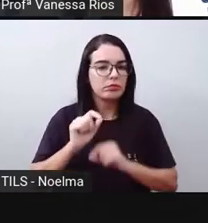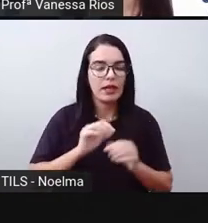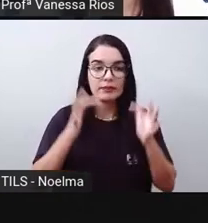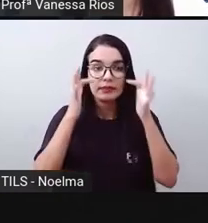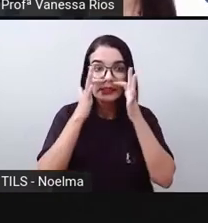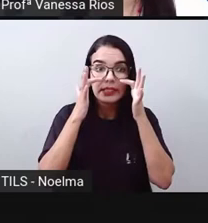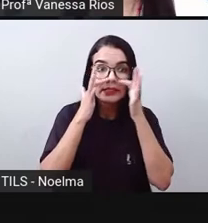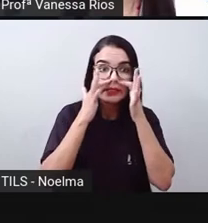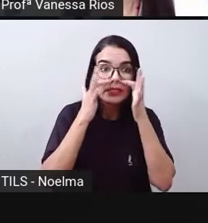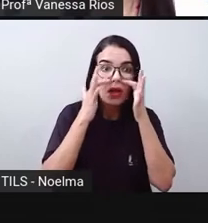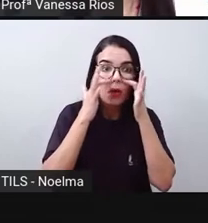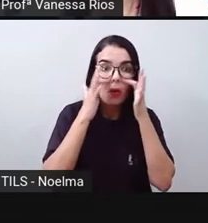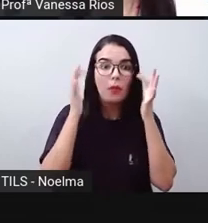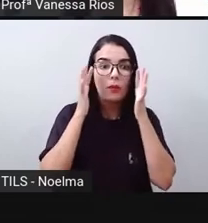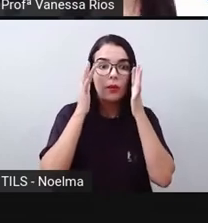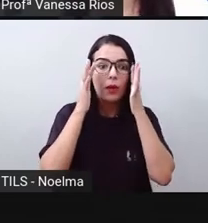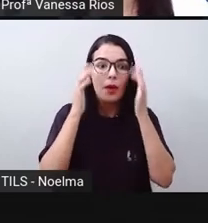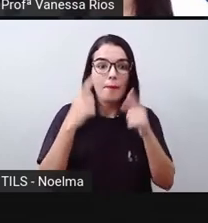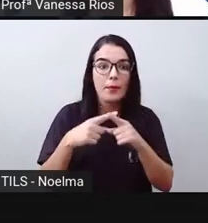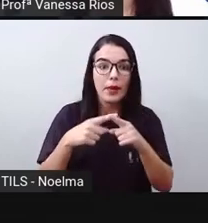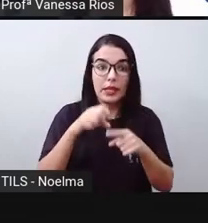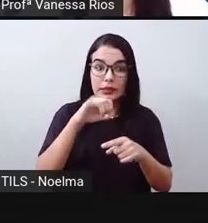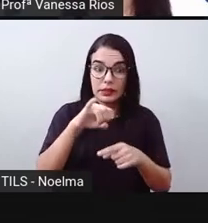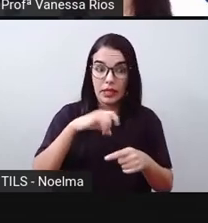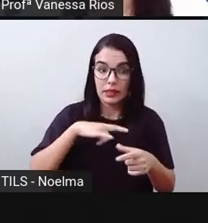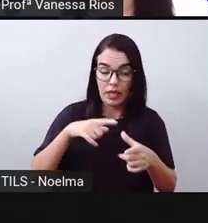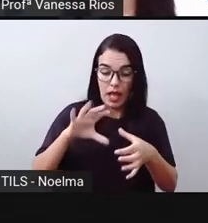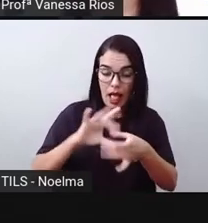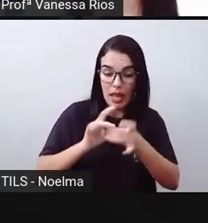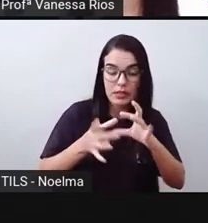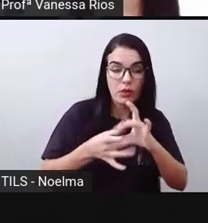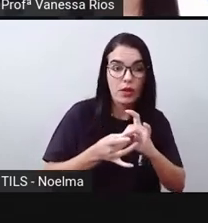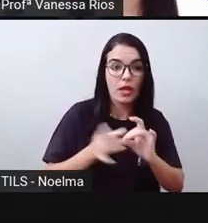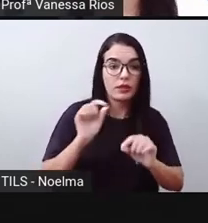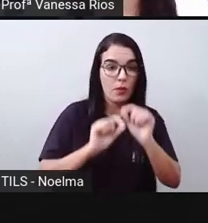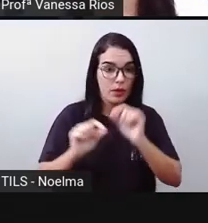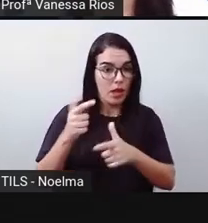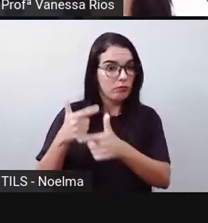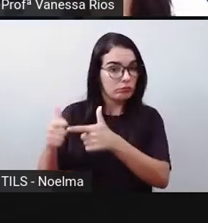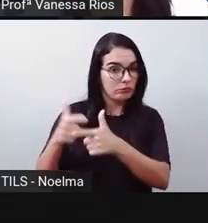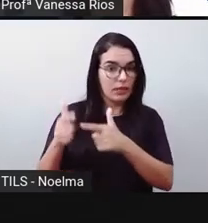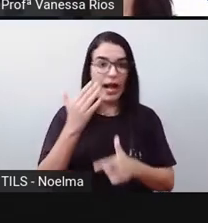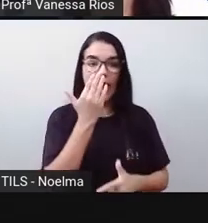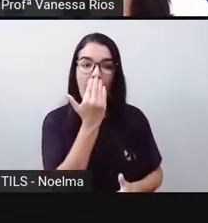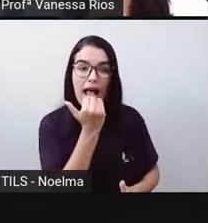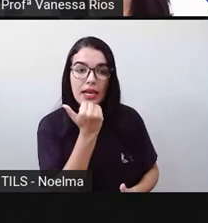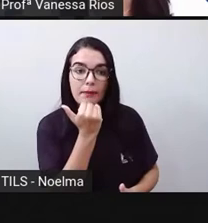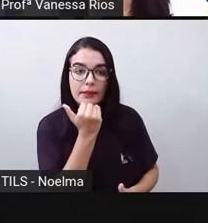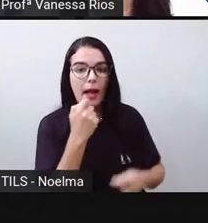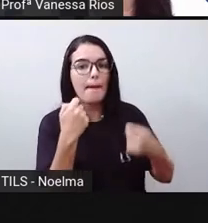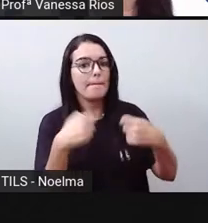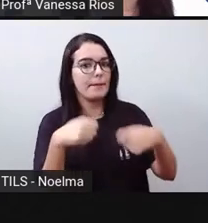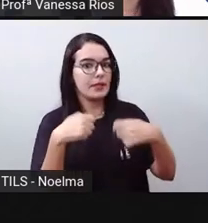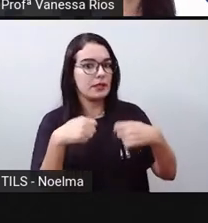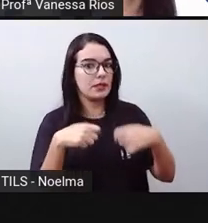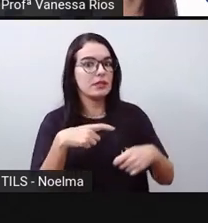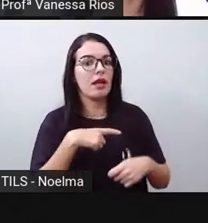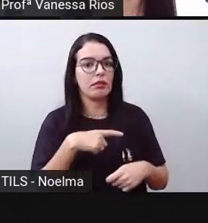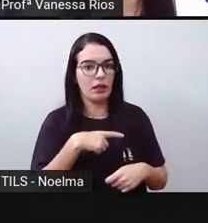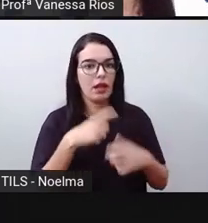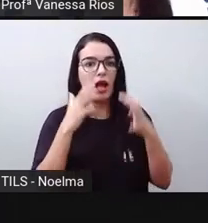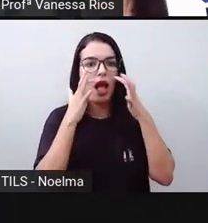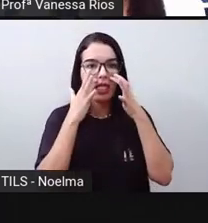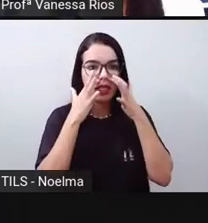é? Porque se está relacionado a um distúrbio, provavelmente está relacionado a algum distúrbio, isso merece a